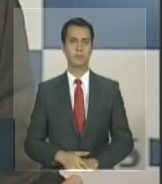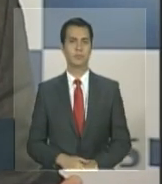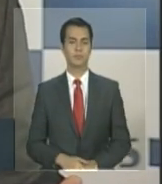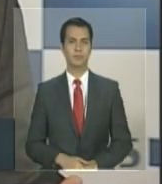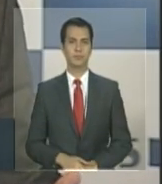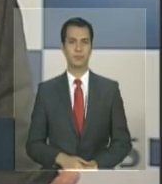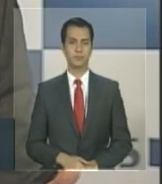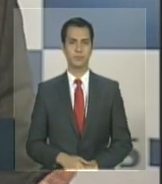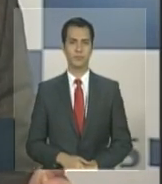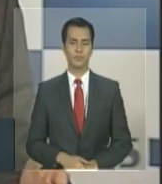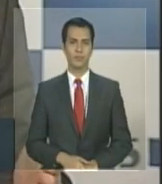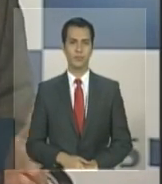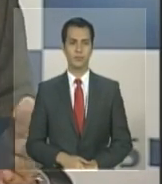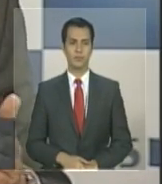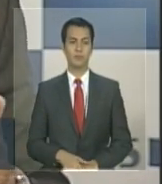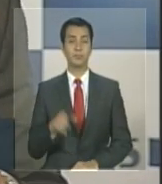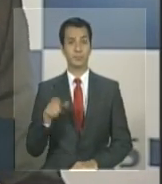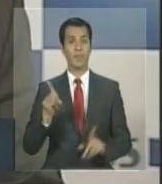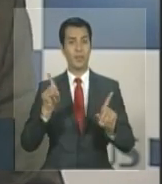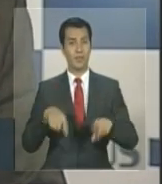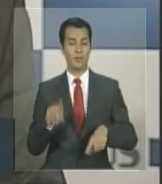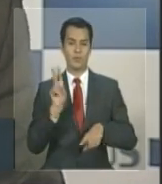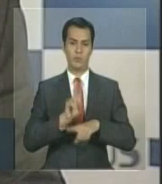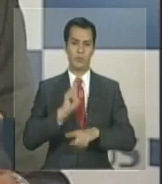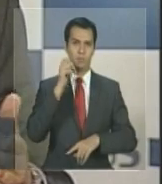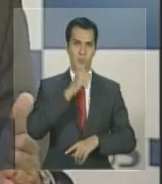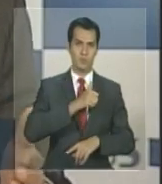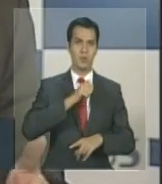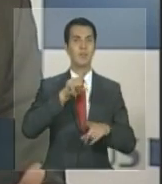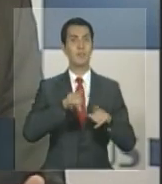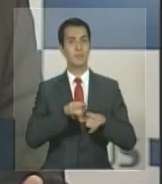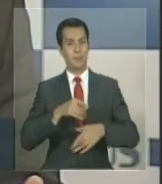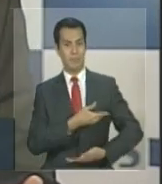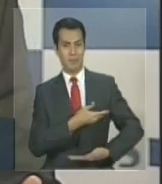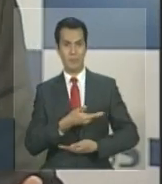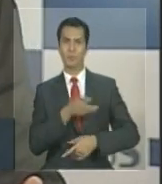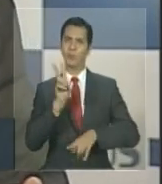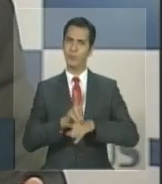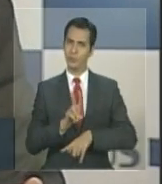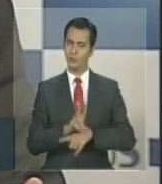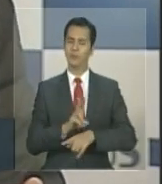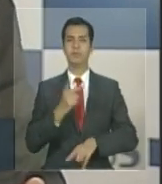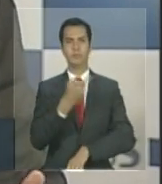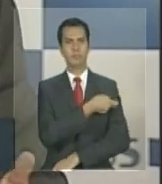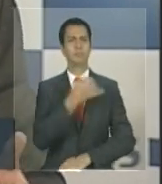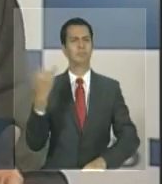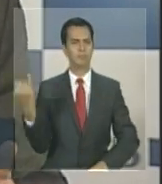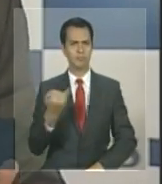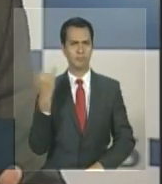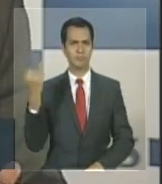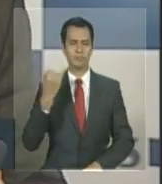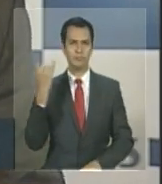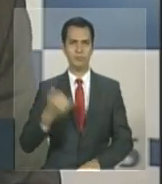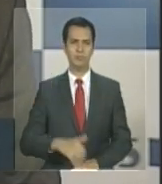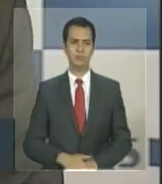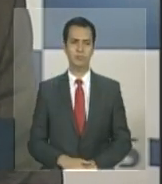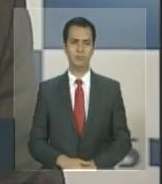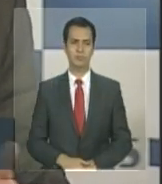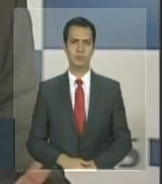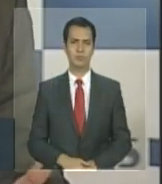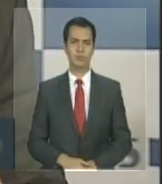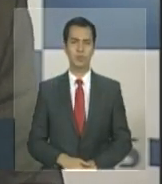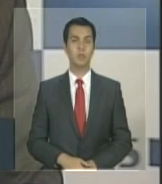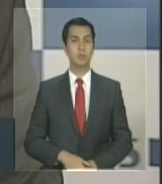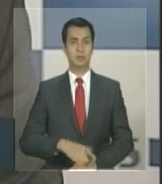se vacinar. É um ato de proteção para a gestante e para o bebê também, é um ato de proteção duplo,